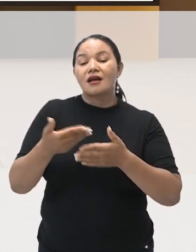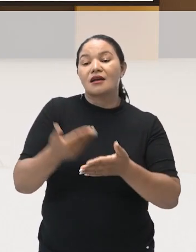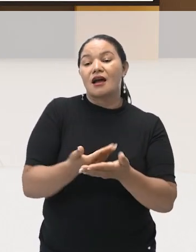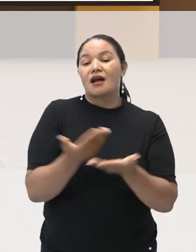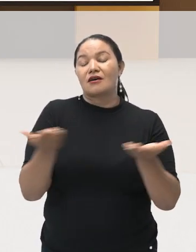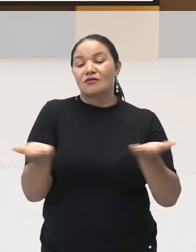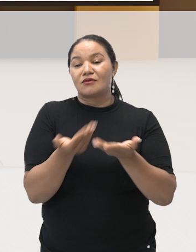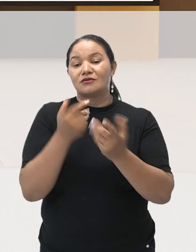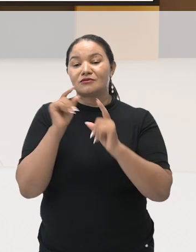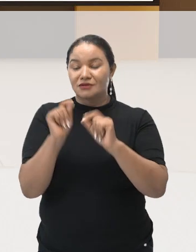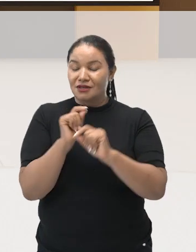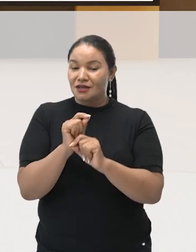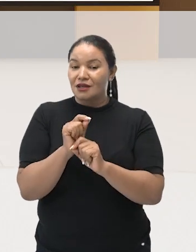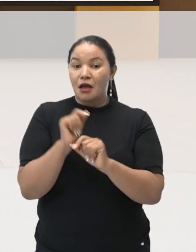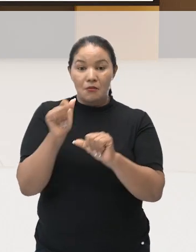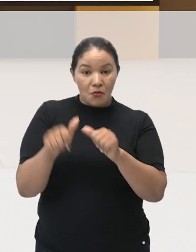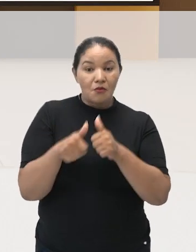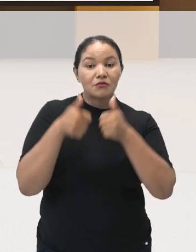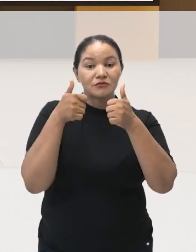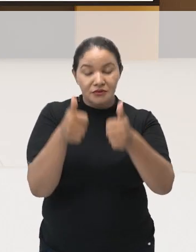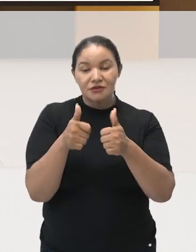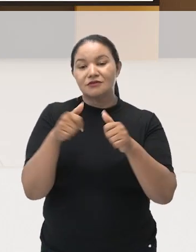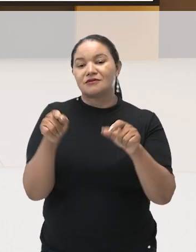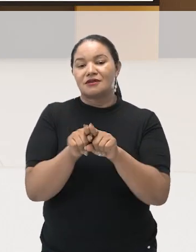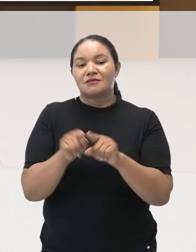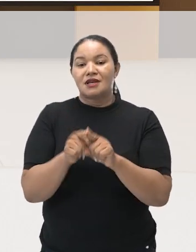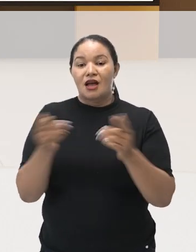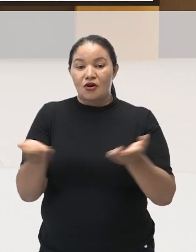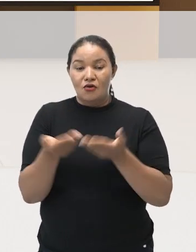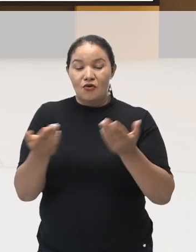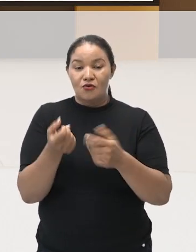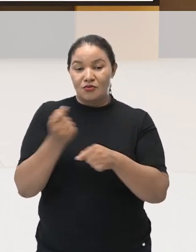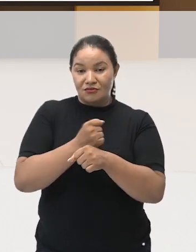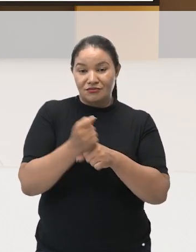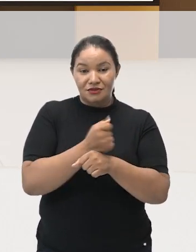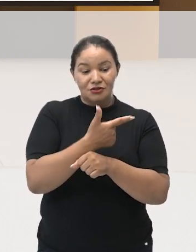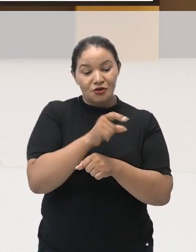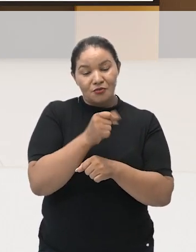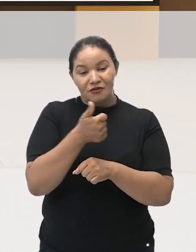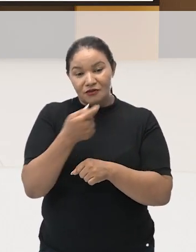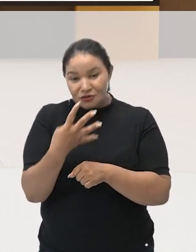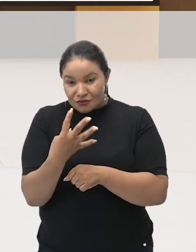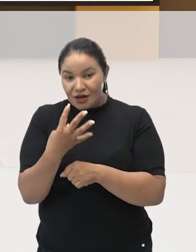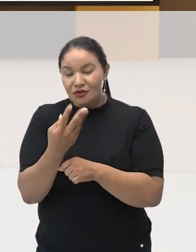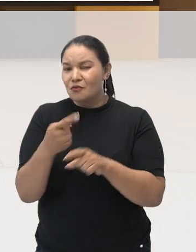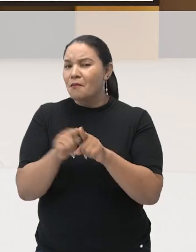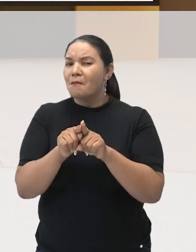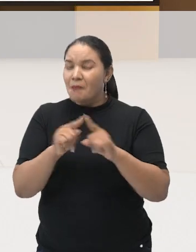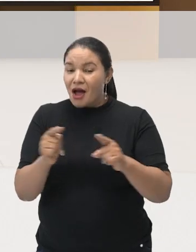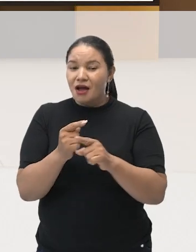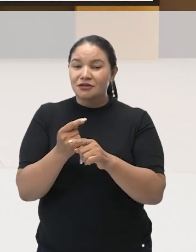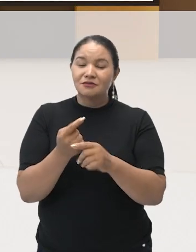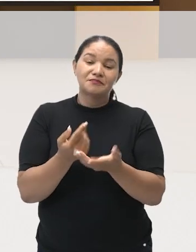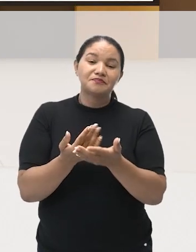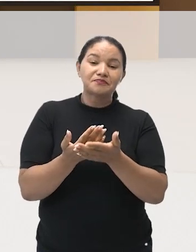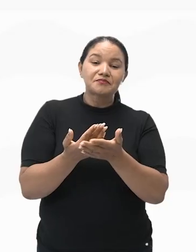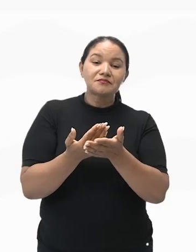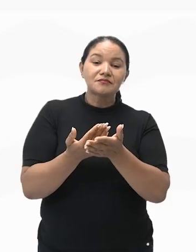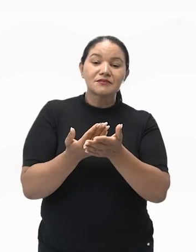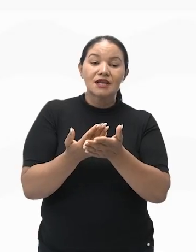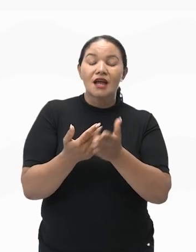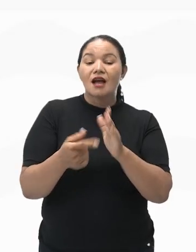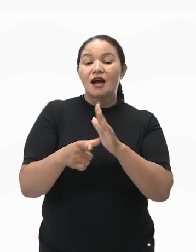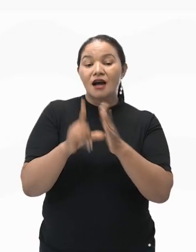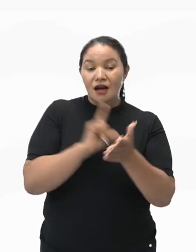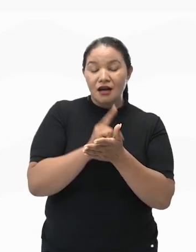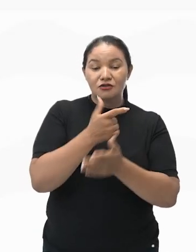positivamente. Exatamente, né? Essa aula está sendo transmitida em 2024, mas no começo de 2023, como a gente vai ver na